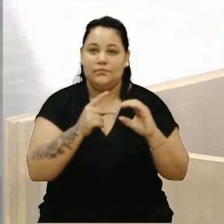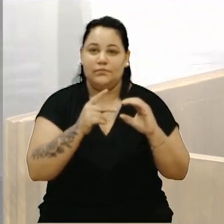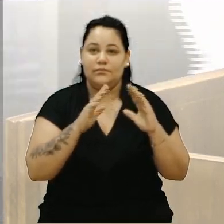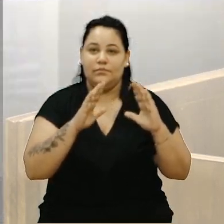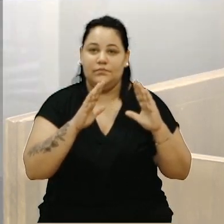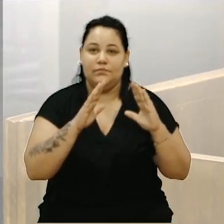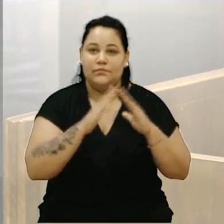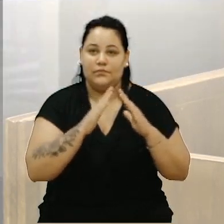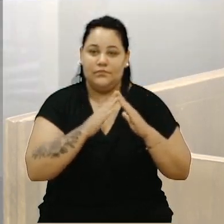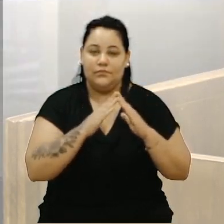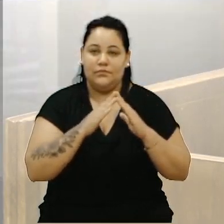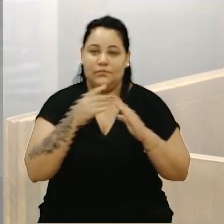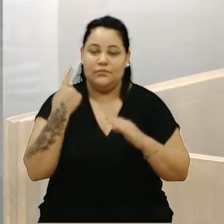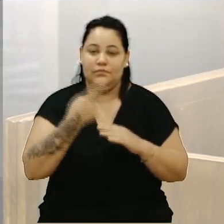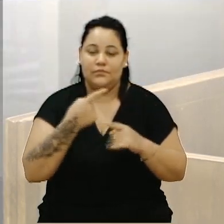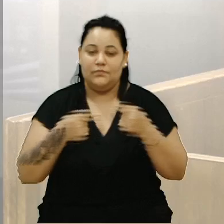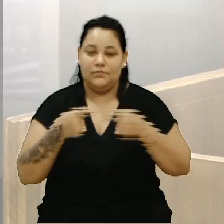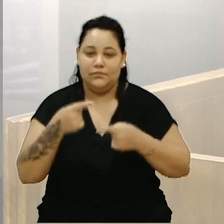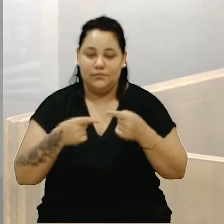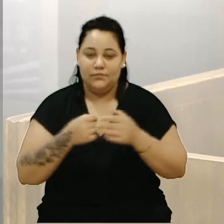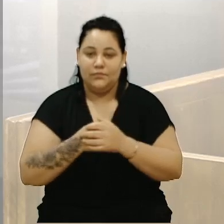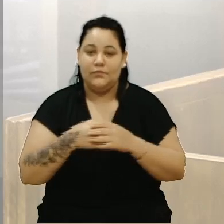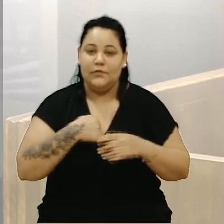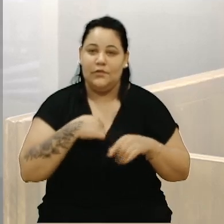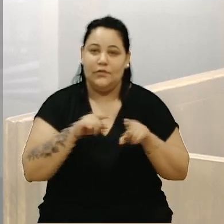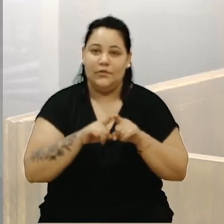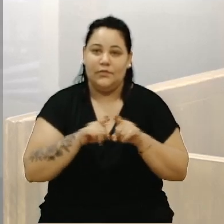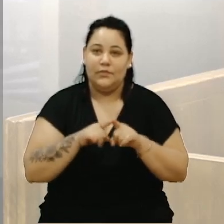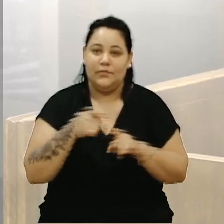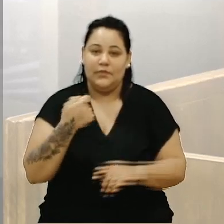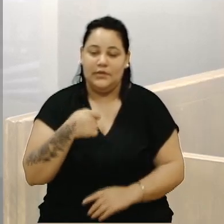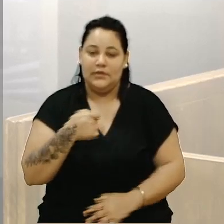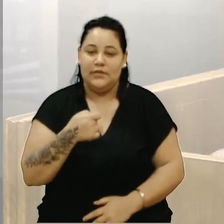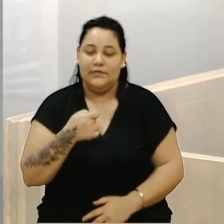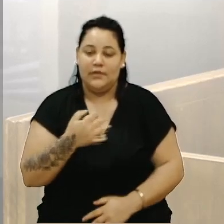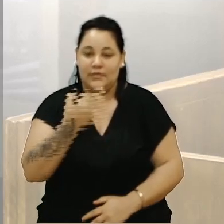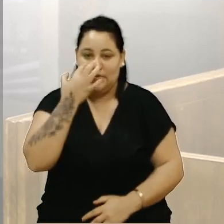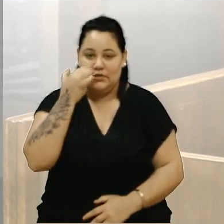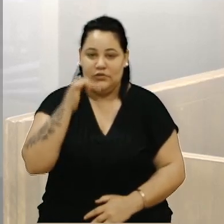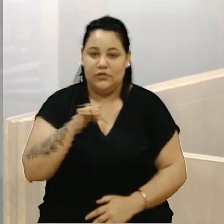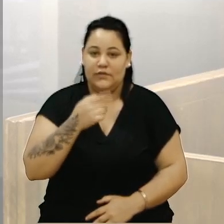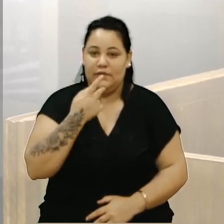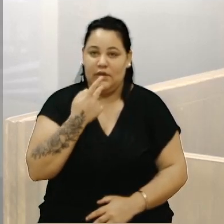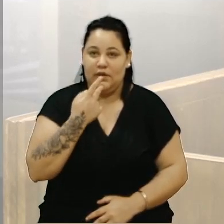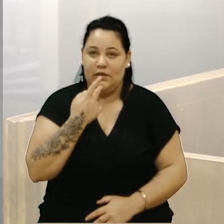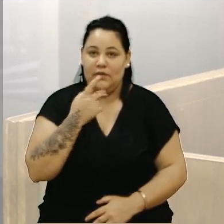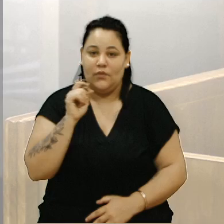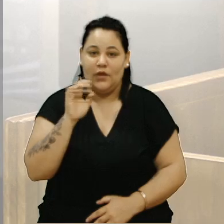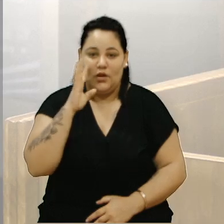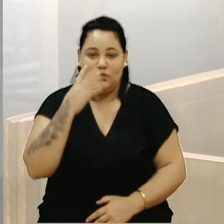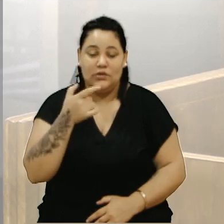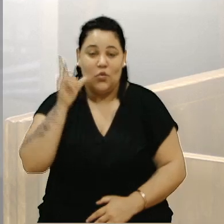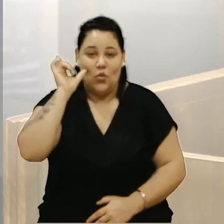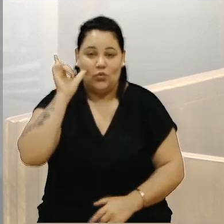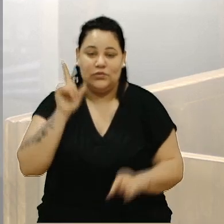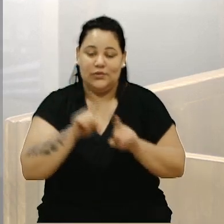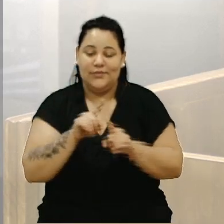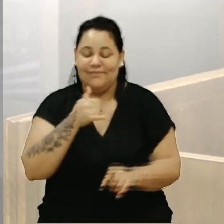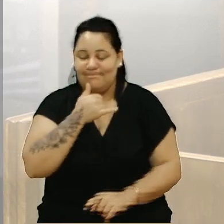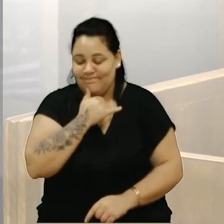nossas discussões, eu também não poderia me furtar, depois do triste acontecido de ontem, né,